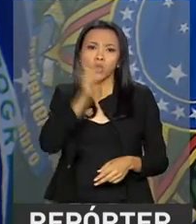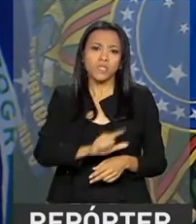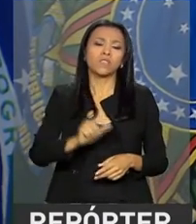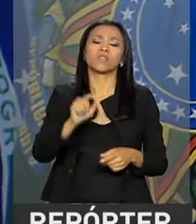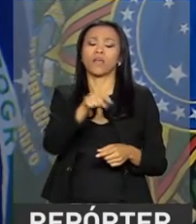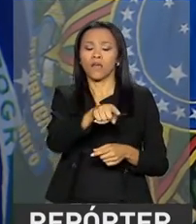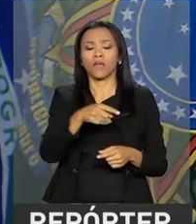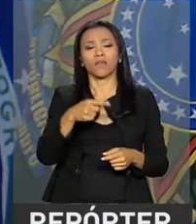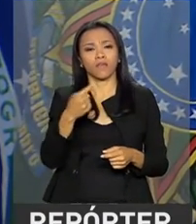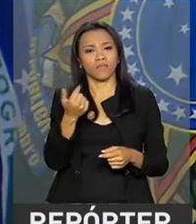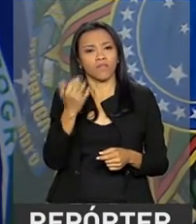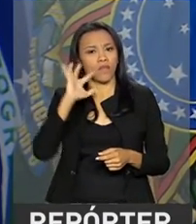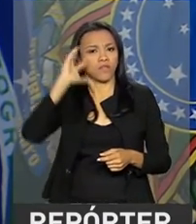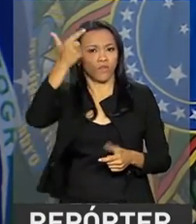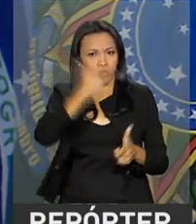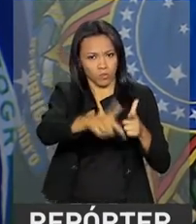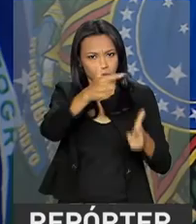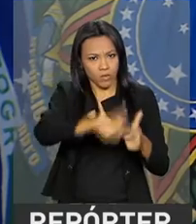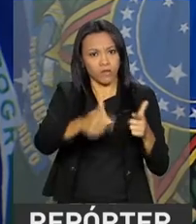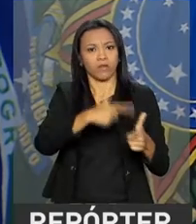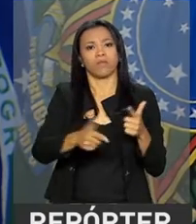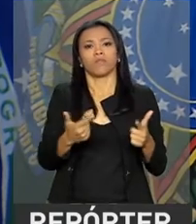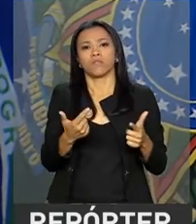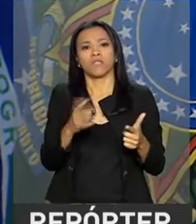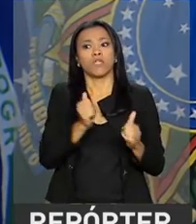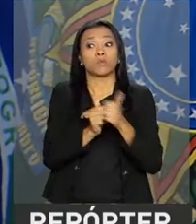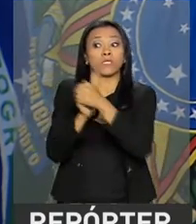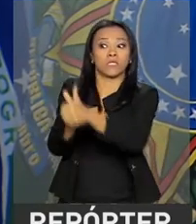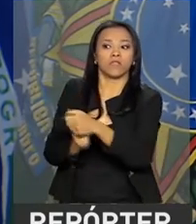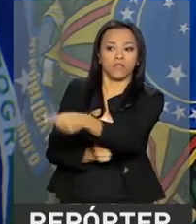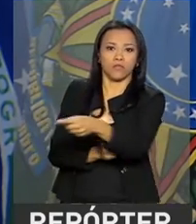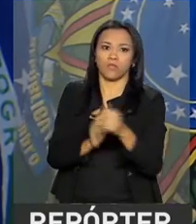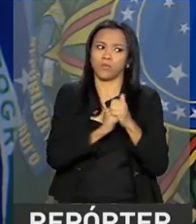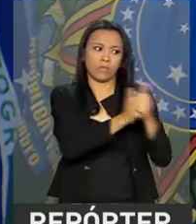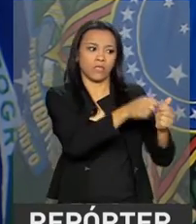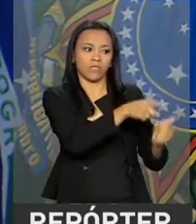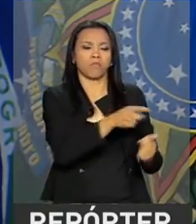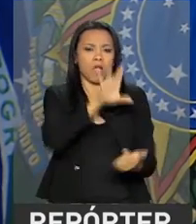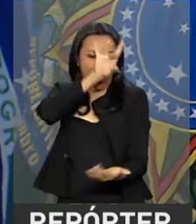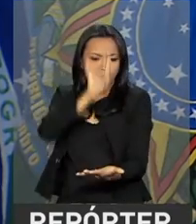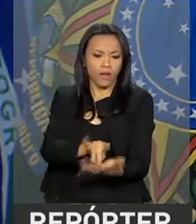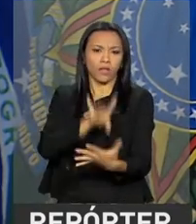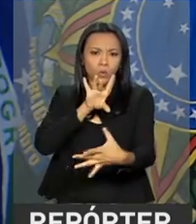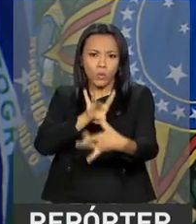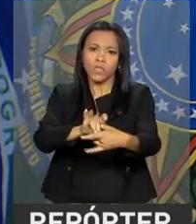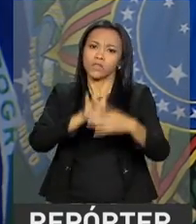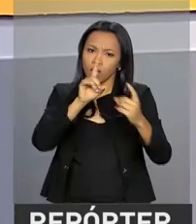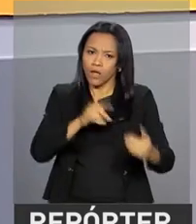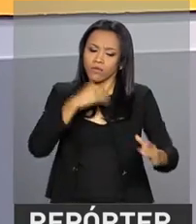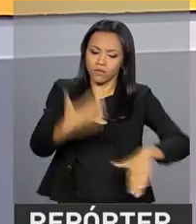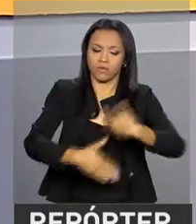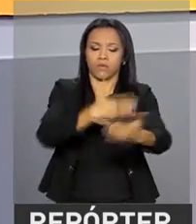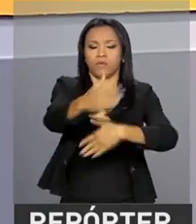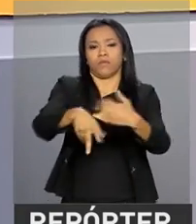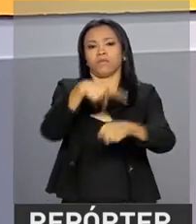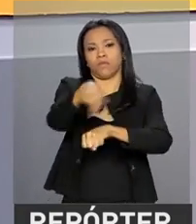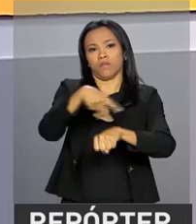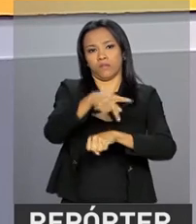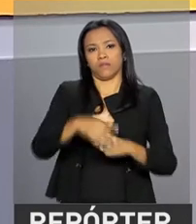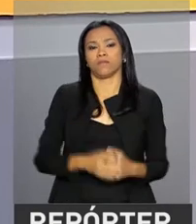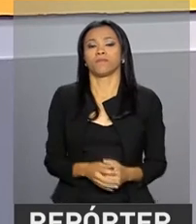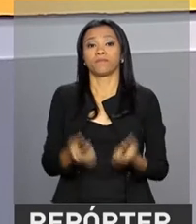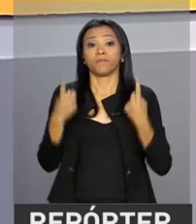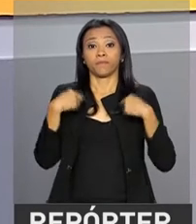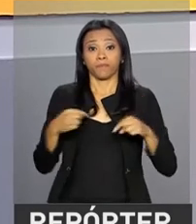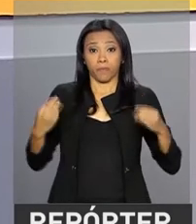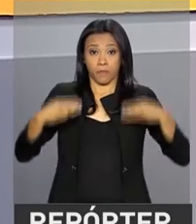artificialmente criados, e dizer, não vou no artifício, eu vou na realidade. E a realidade é o crescimento do país. O Ministério